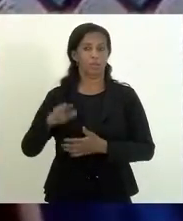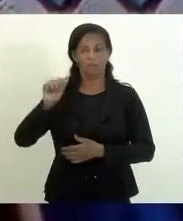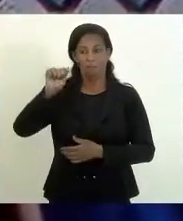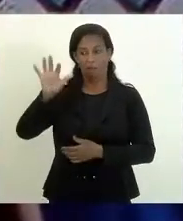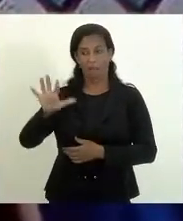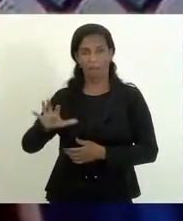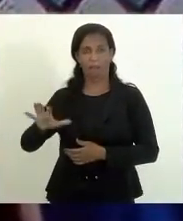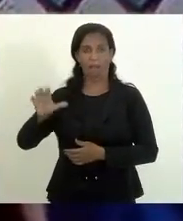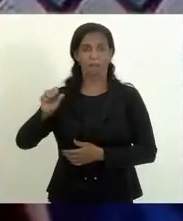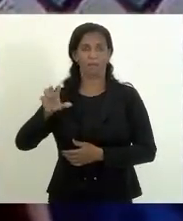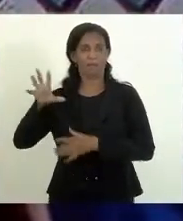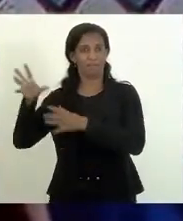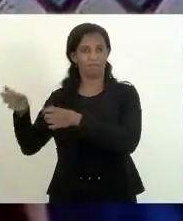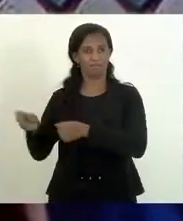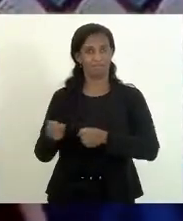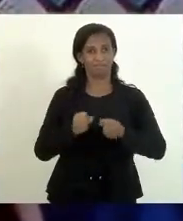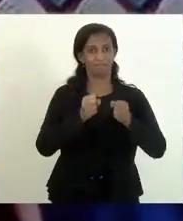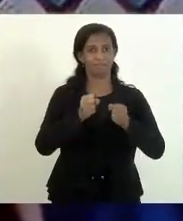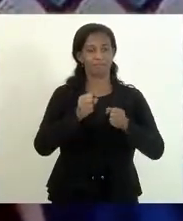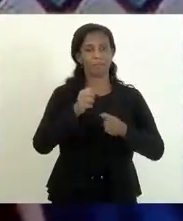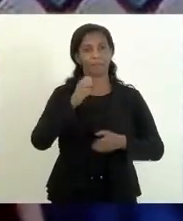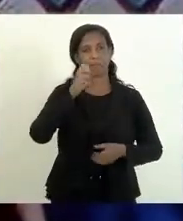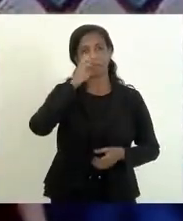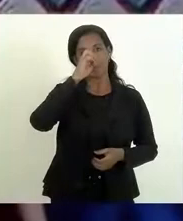no Brasil, mas